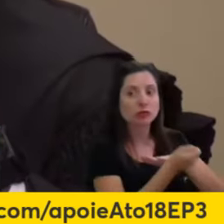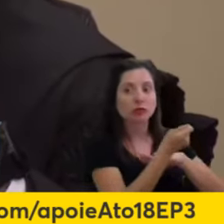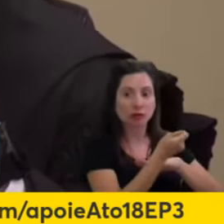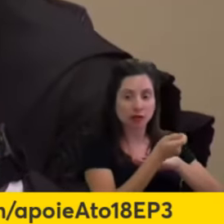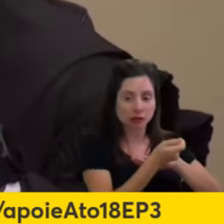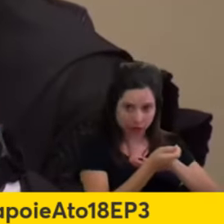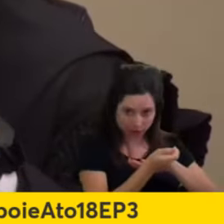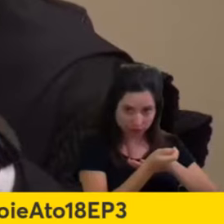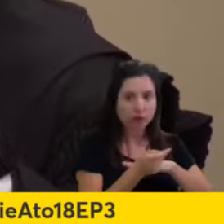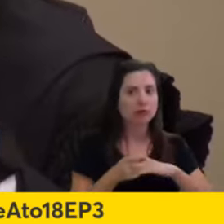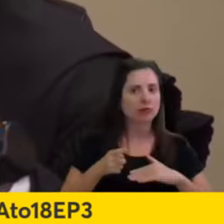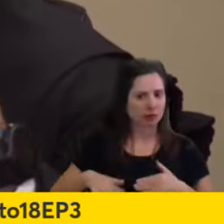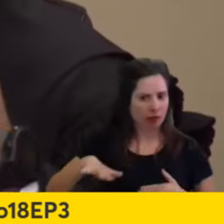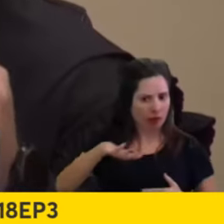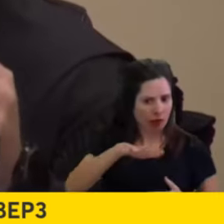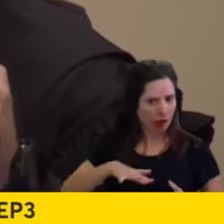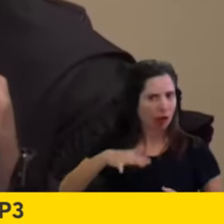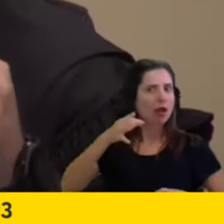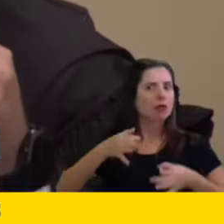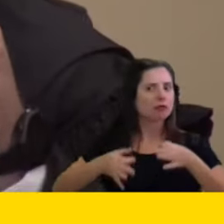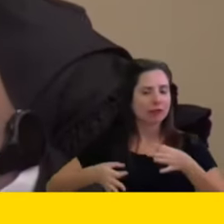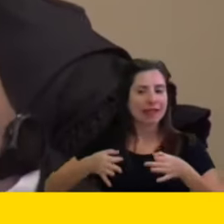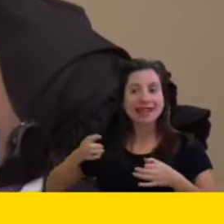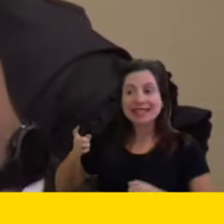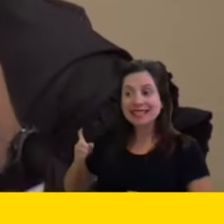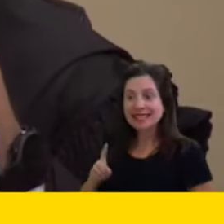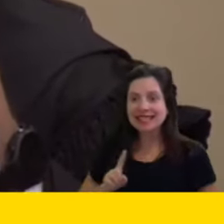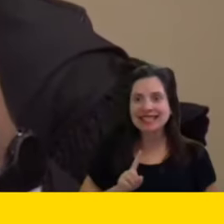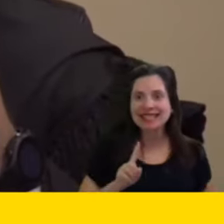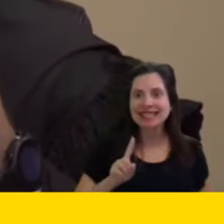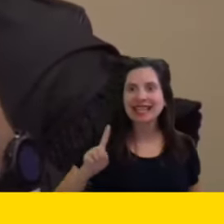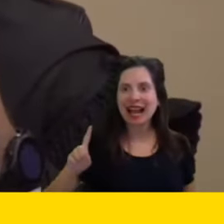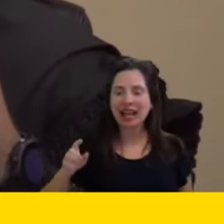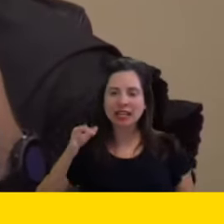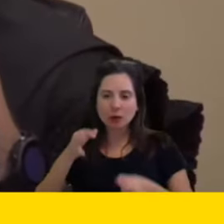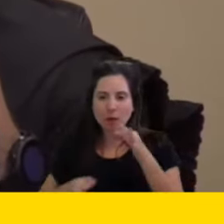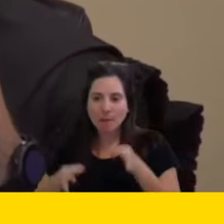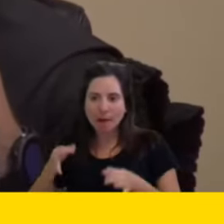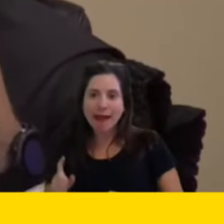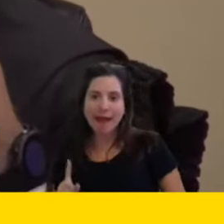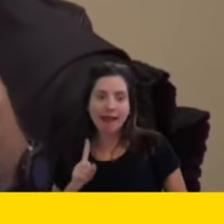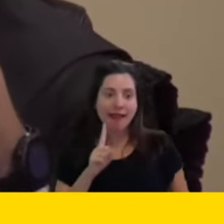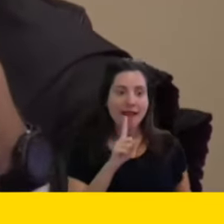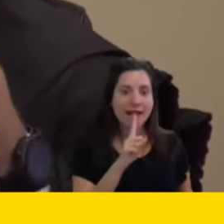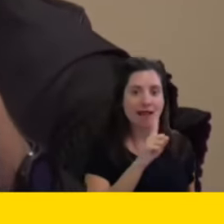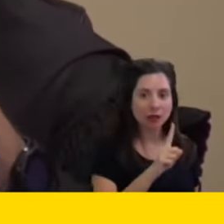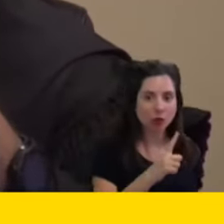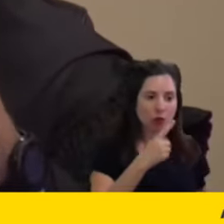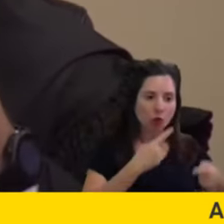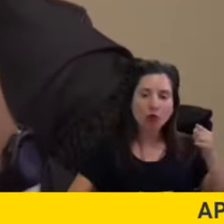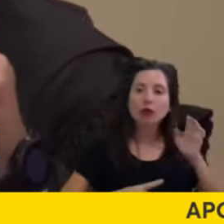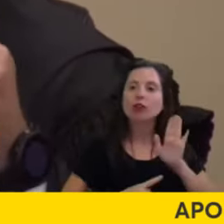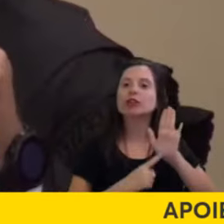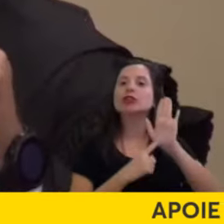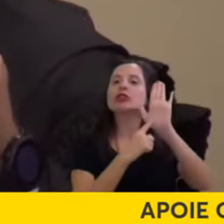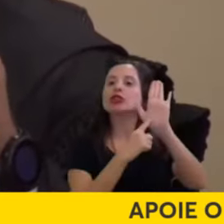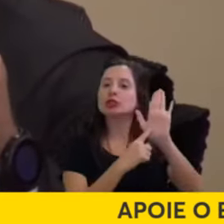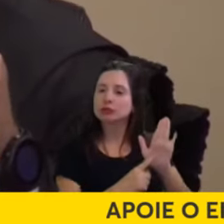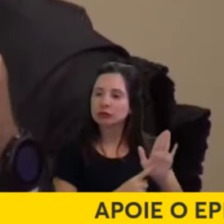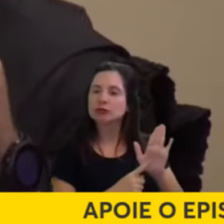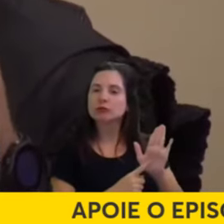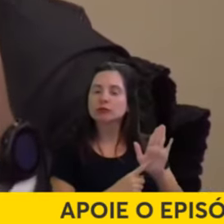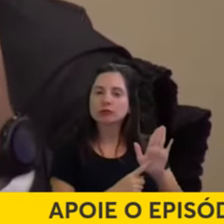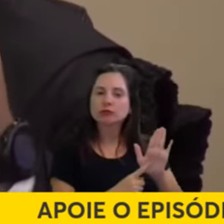quadro político ao sair da magistratura e ingressar no governo beneficiado eleitoralmente pela indicada operação não seria